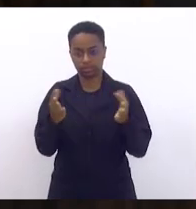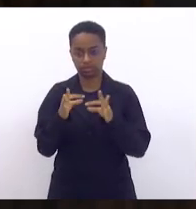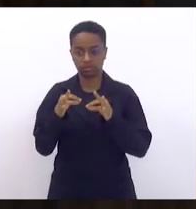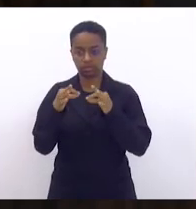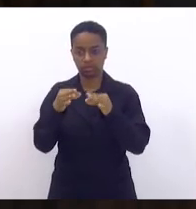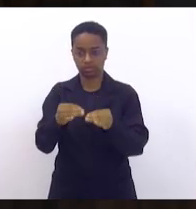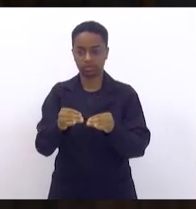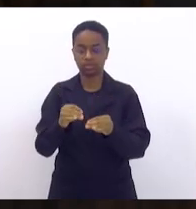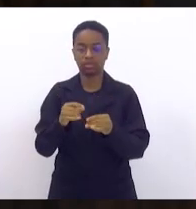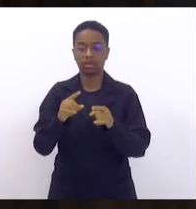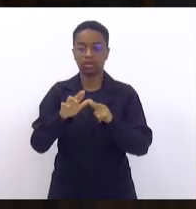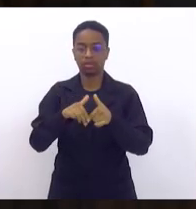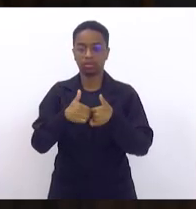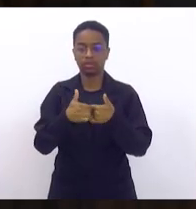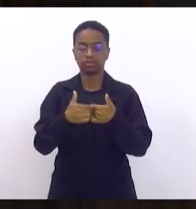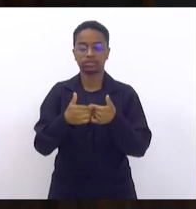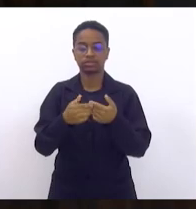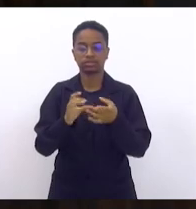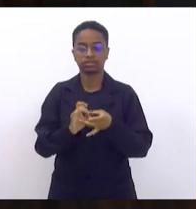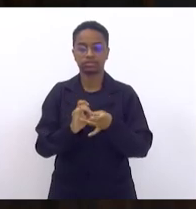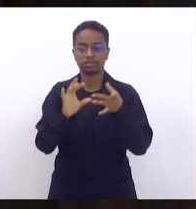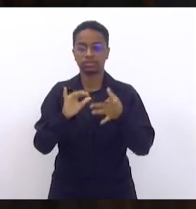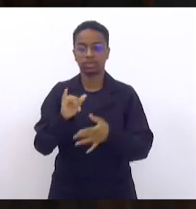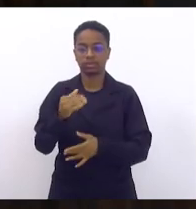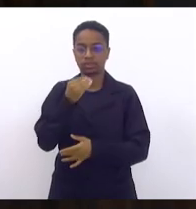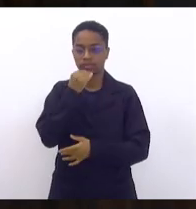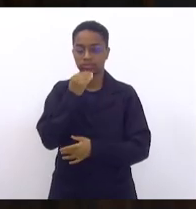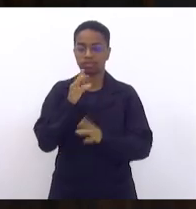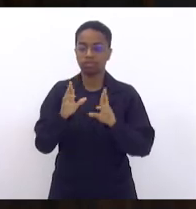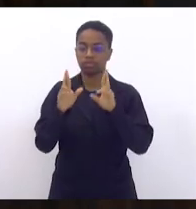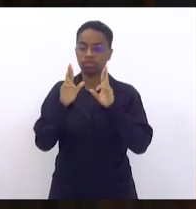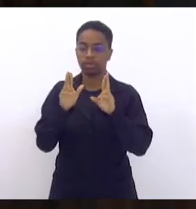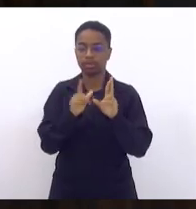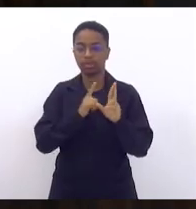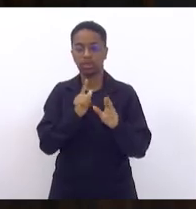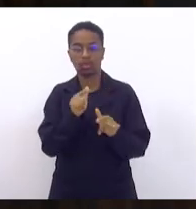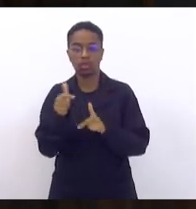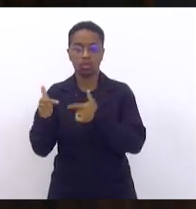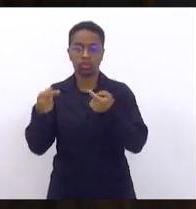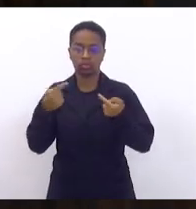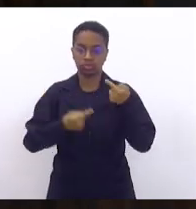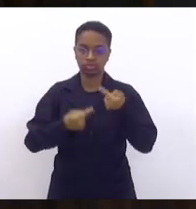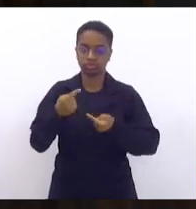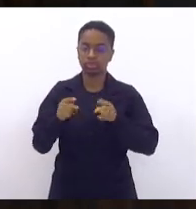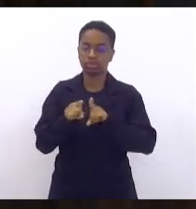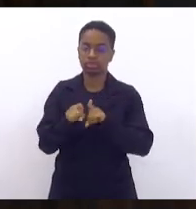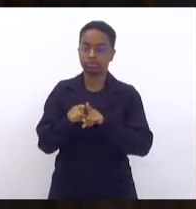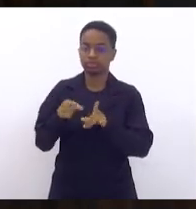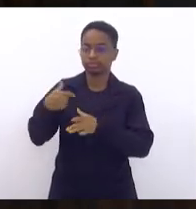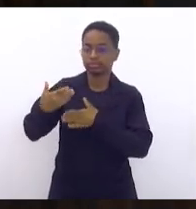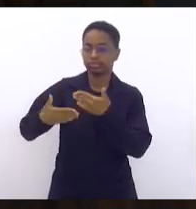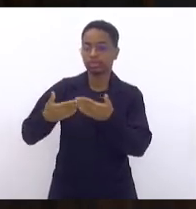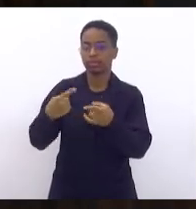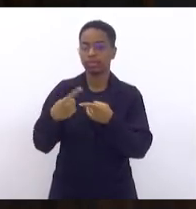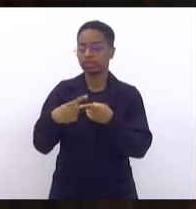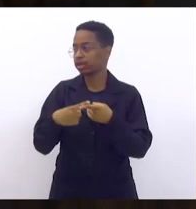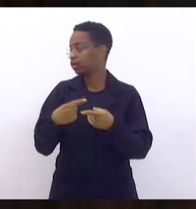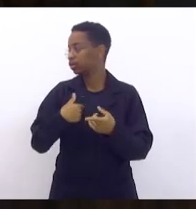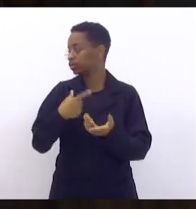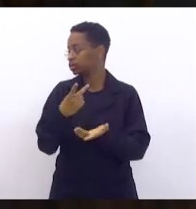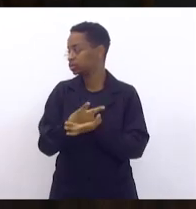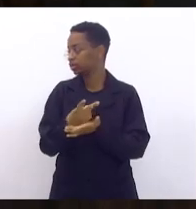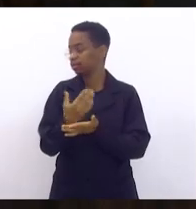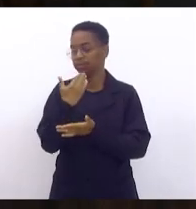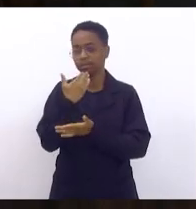e esta casa por abrir essa porta que seja um palco de muitas outras discussões e de avanços porque em tudo eu cobro